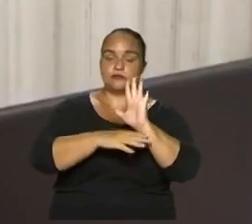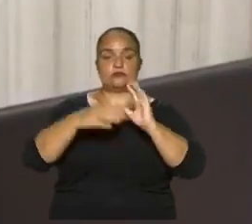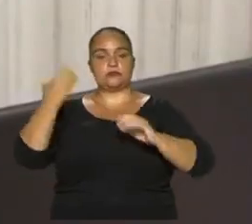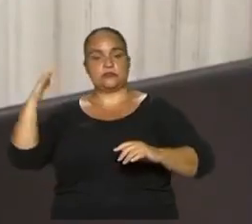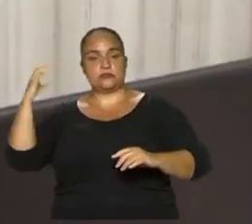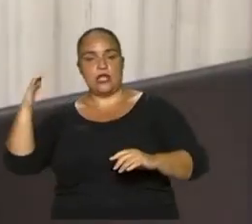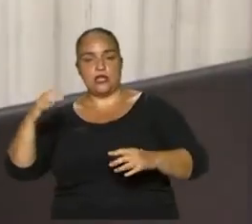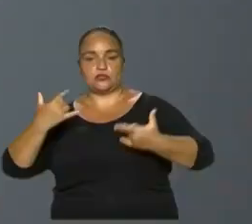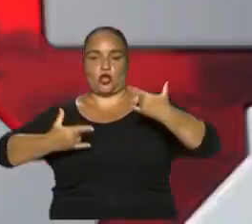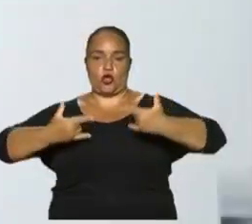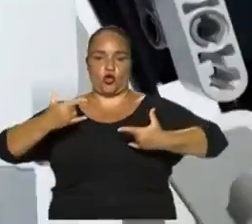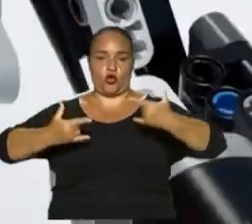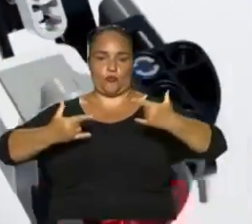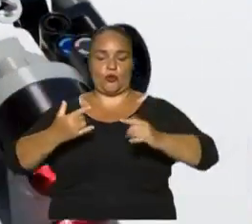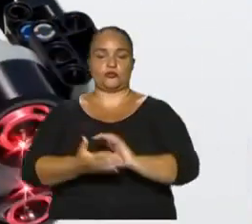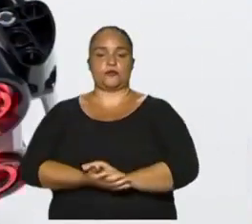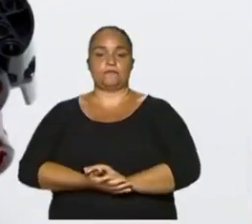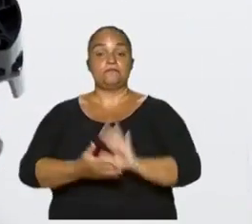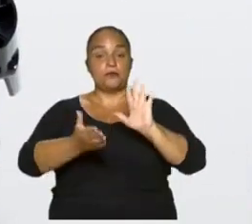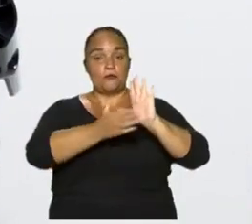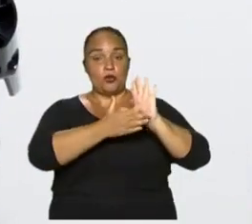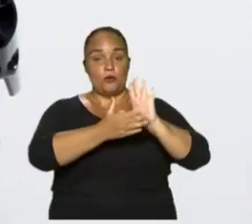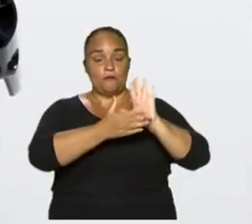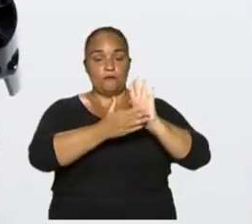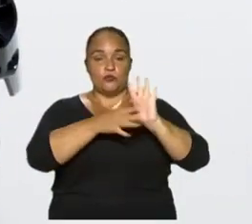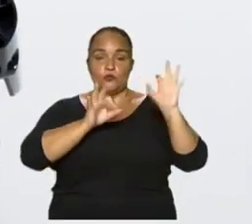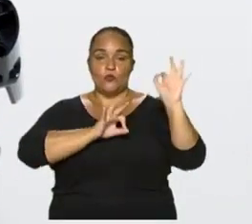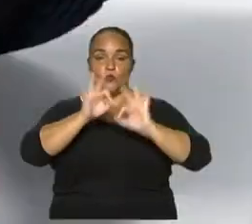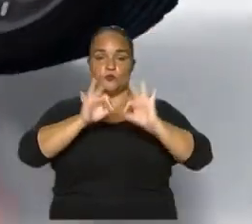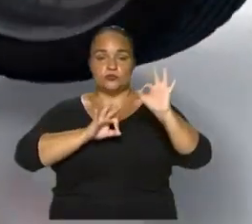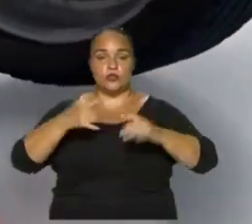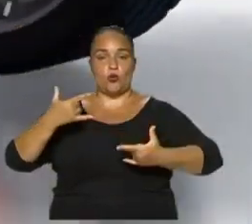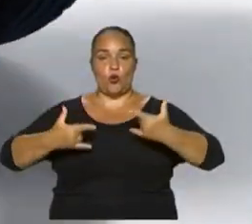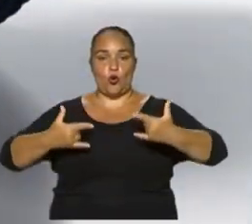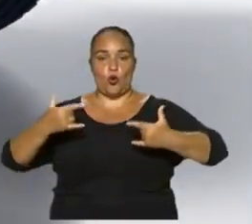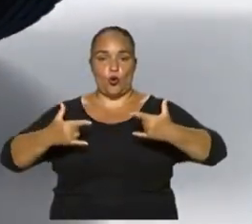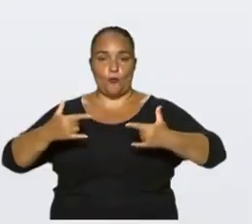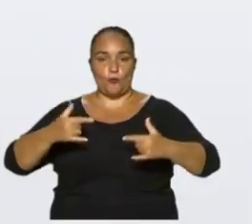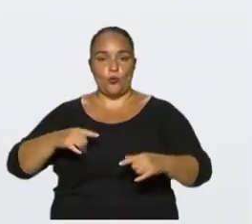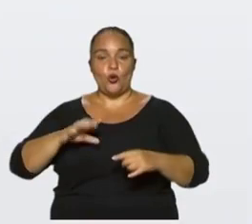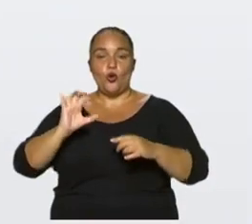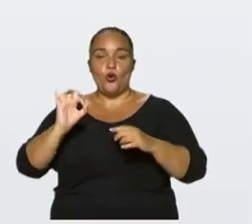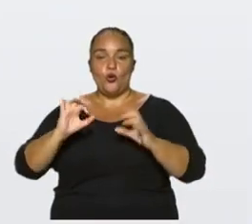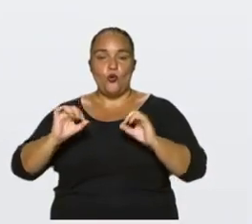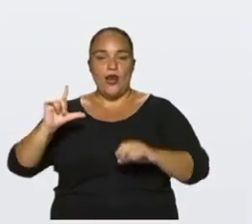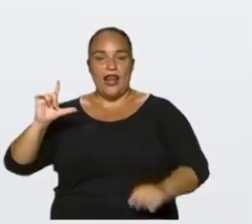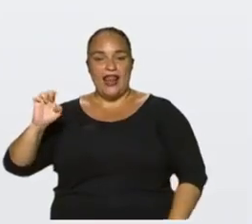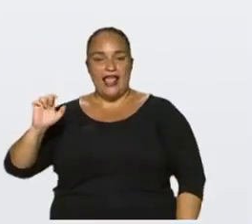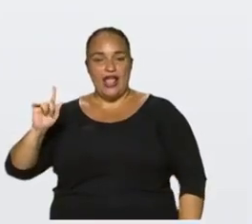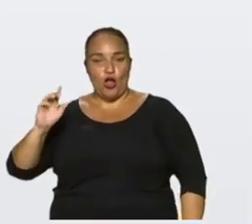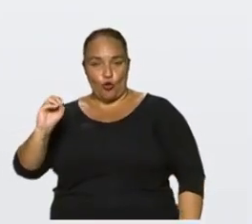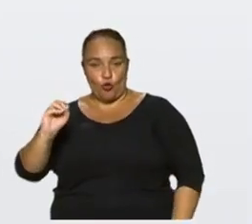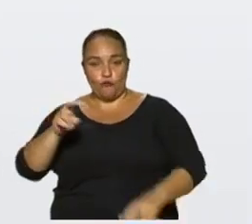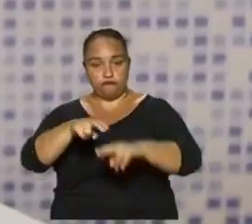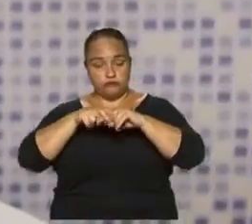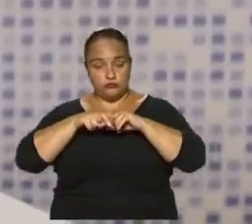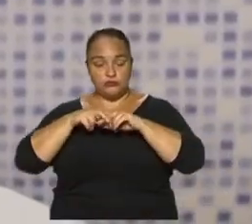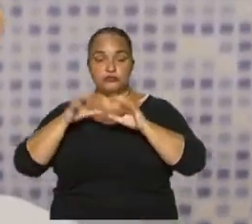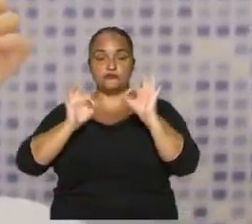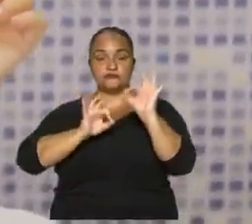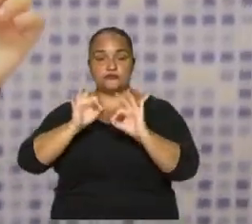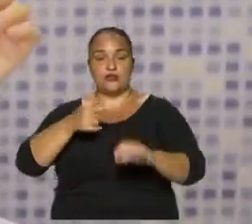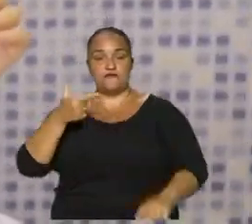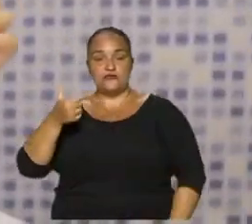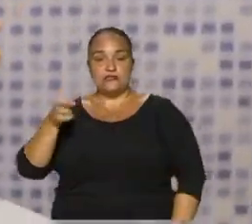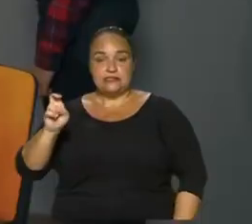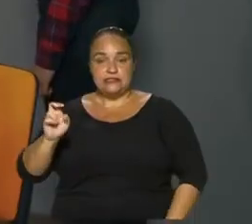ciência, robótica. A proposta é a de montar um robô com peças de Lego. Para isso foram formadas